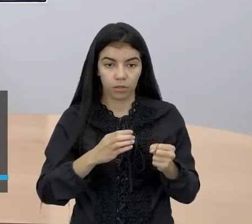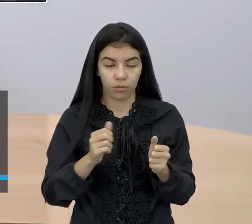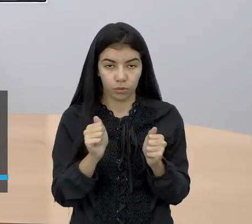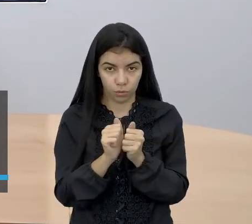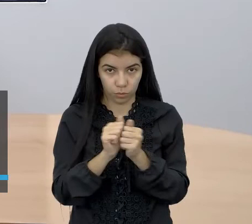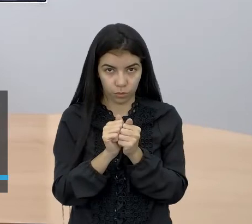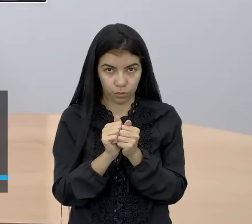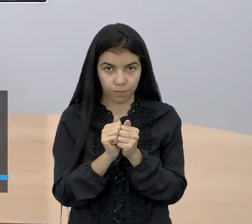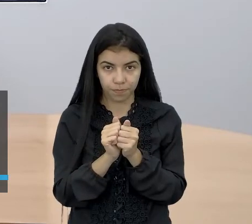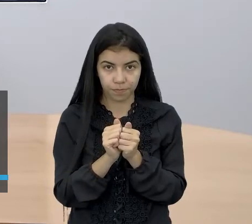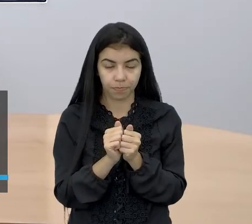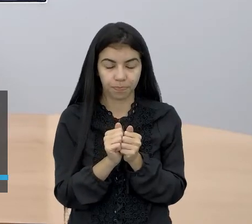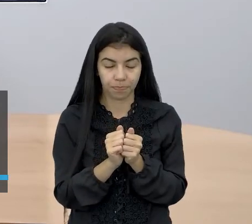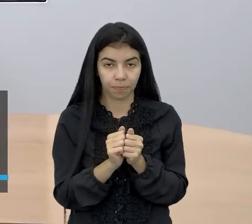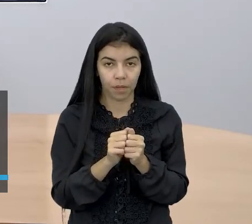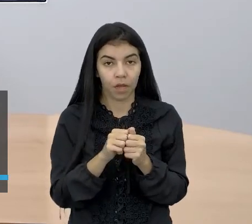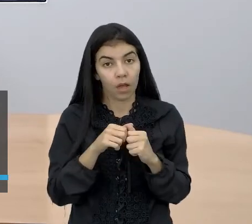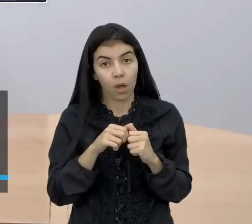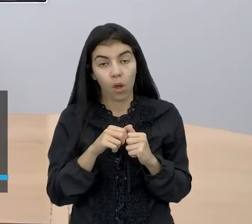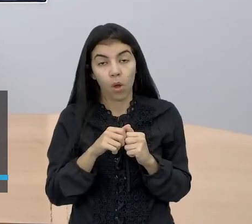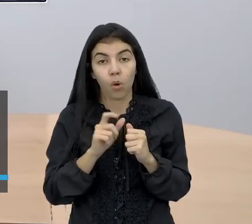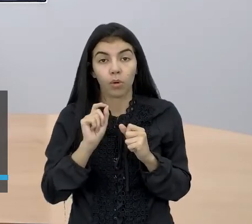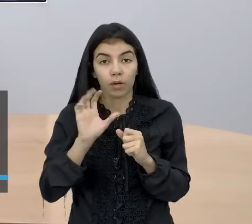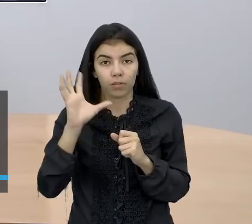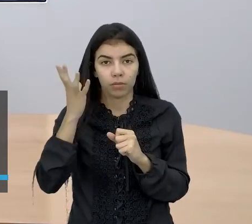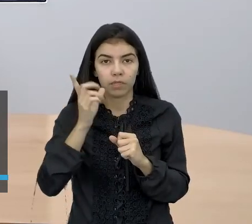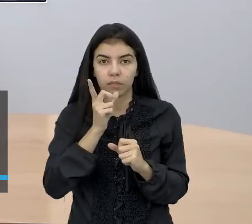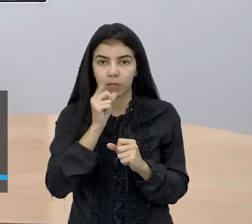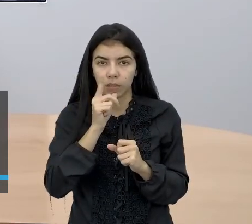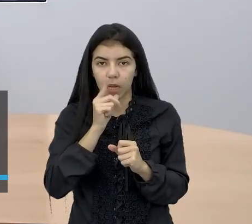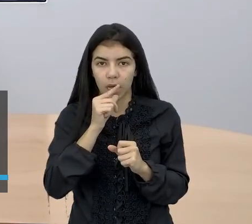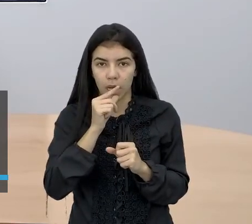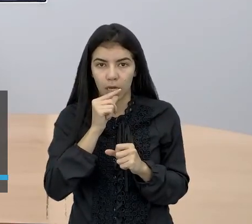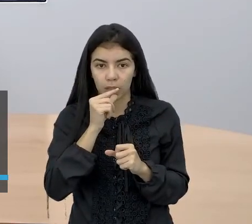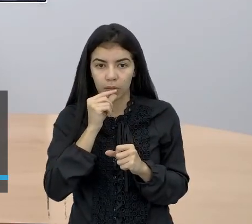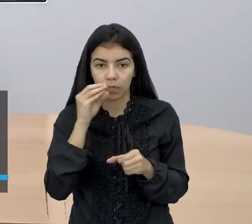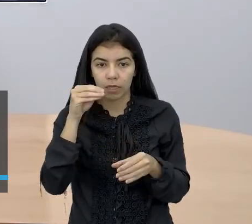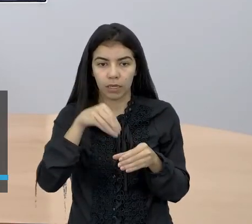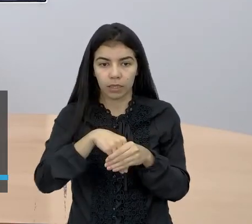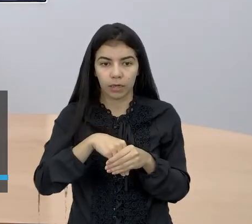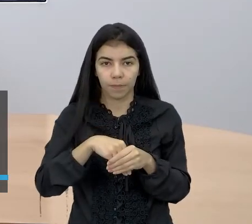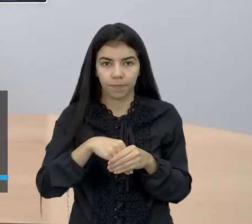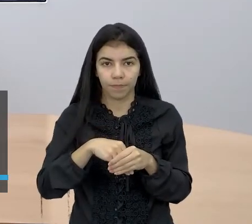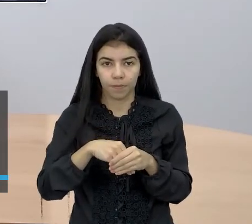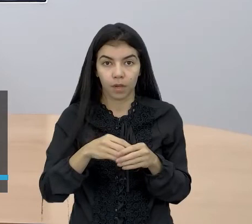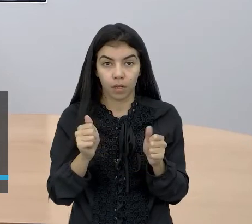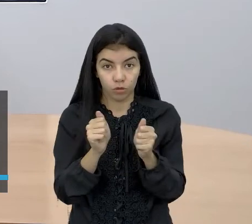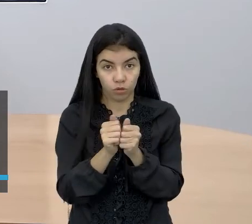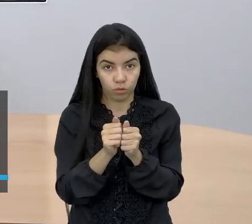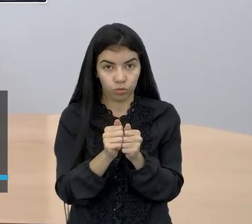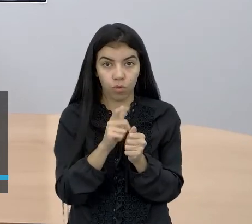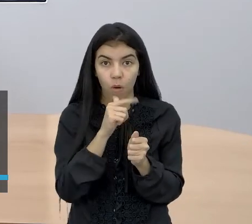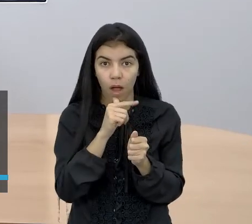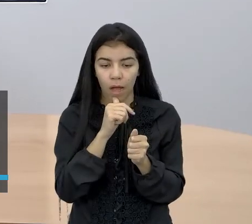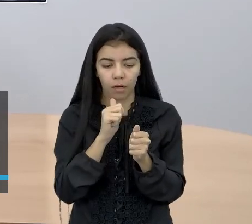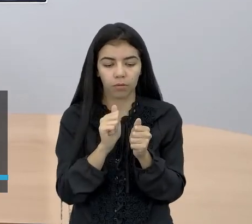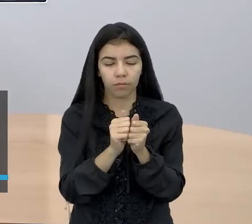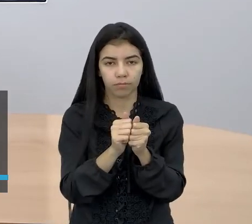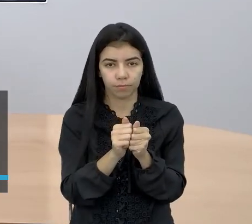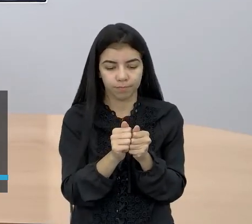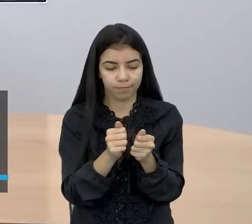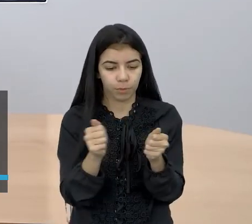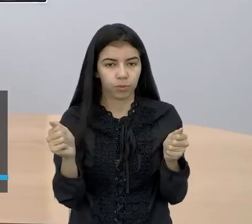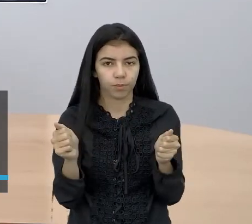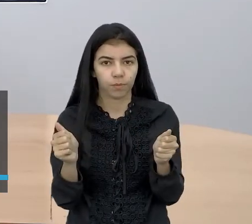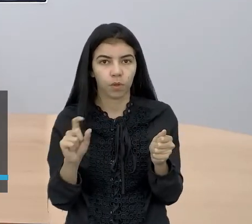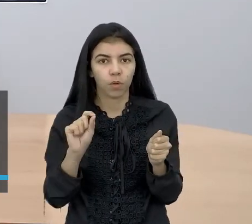juntos. Quando eles veem água, você tem um processo de dissociação, eles se separam. Quando eles se separam, eles podem